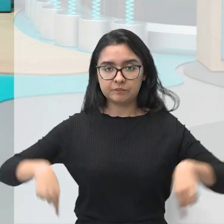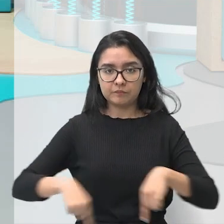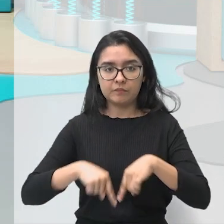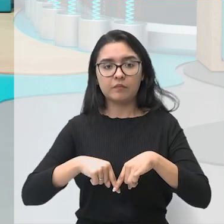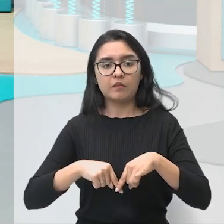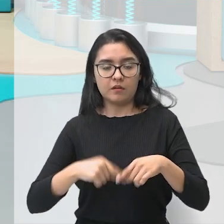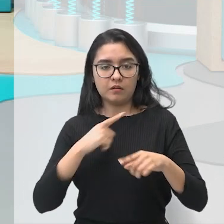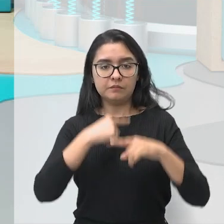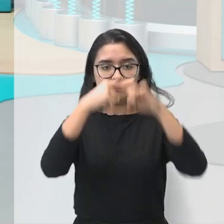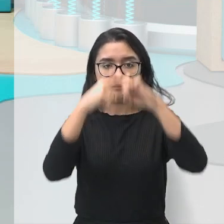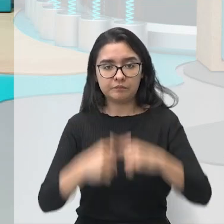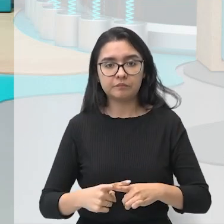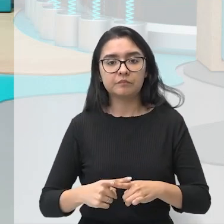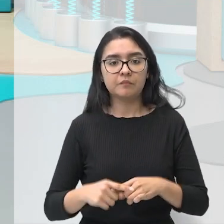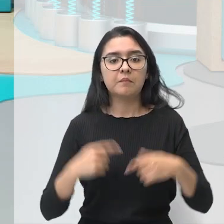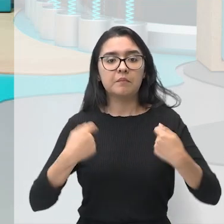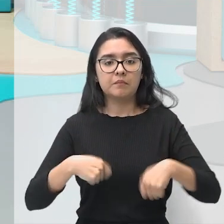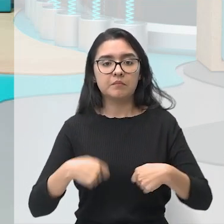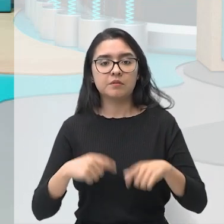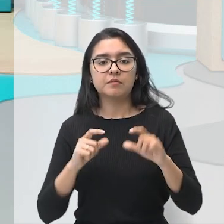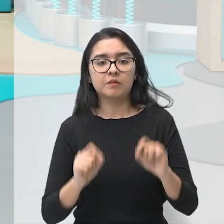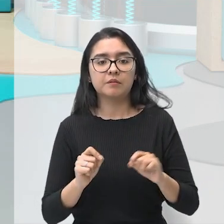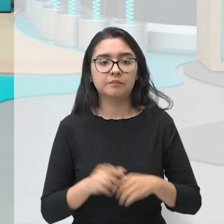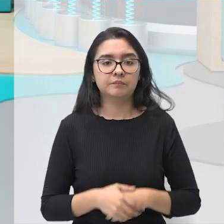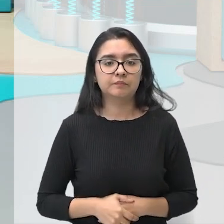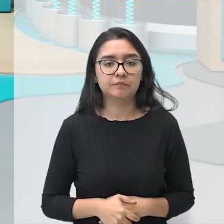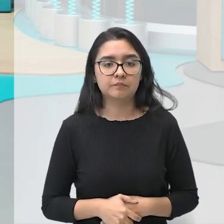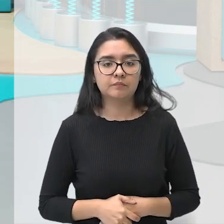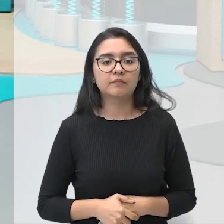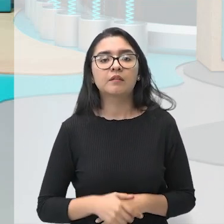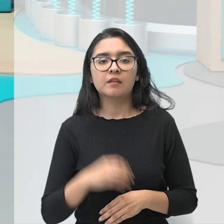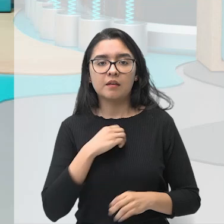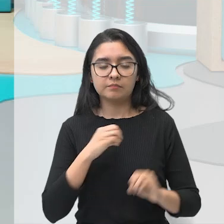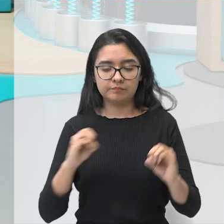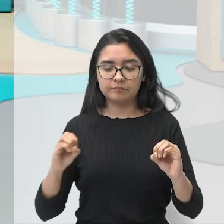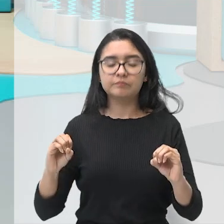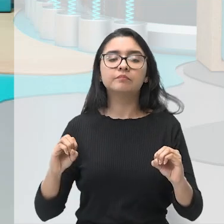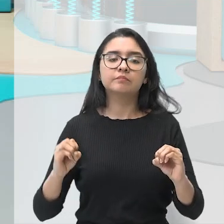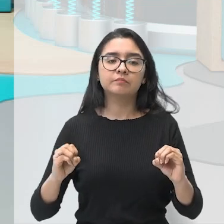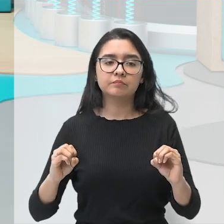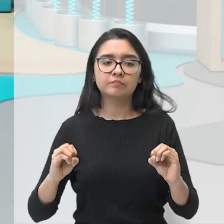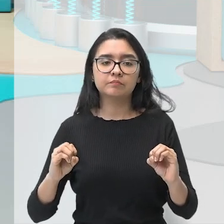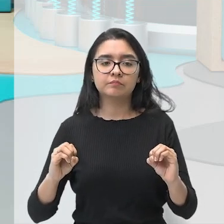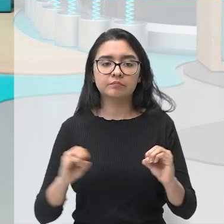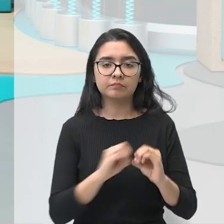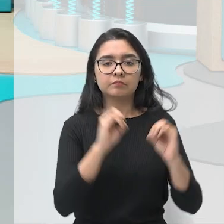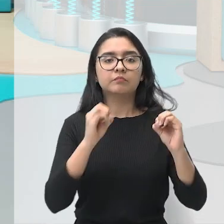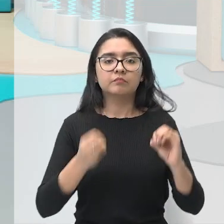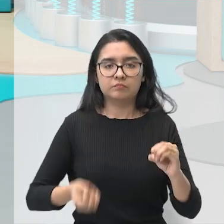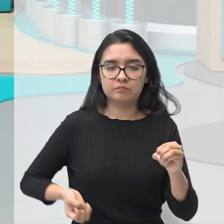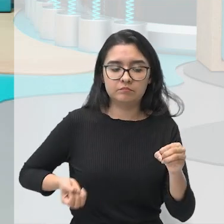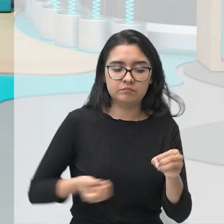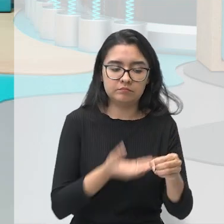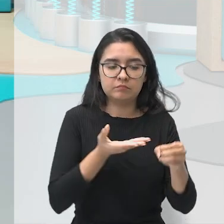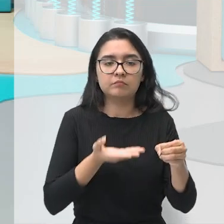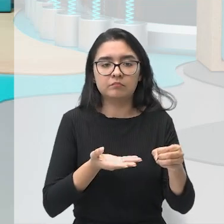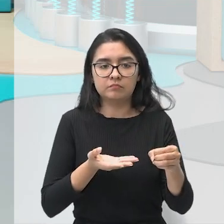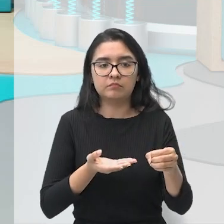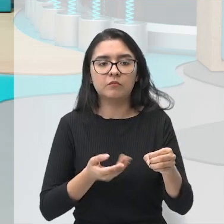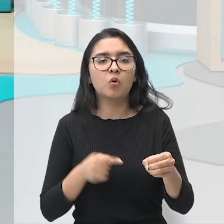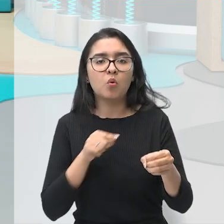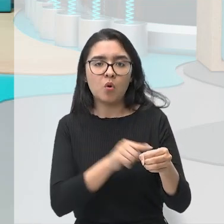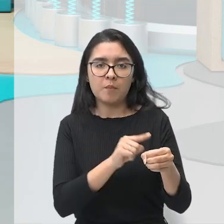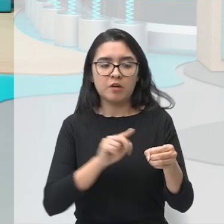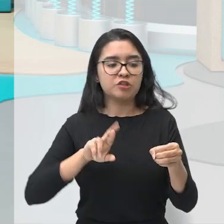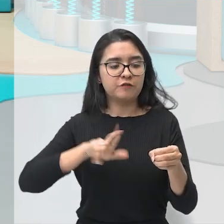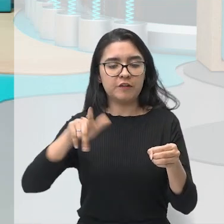Essa disputa, onde você tem que acertar ali as bolas, né? Vai ter uma bola que é diferente das outras.